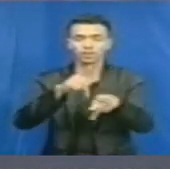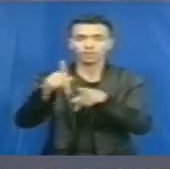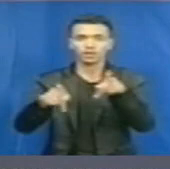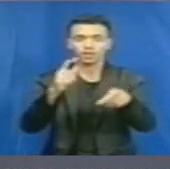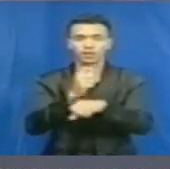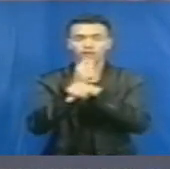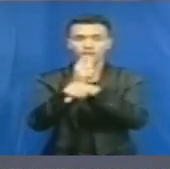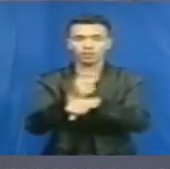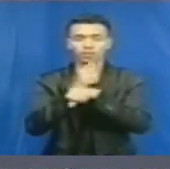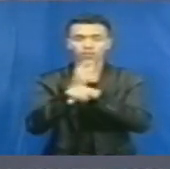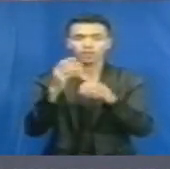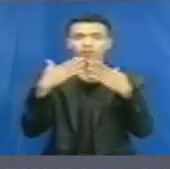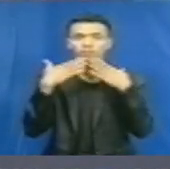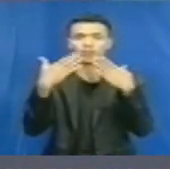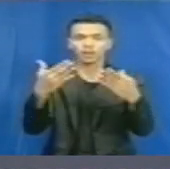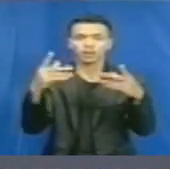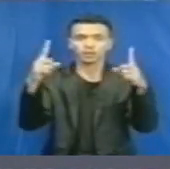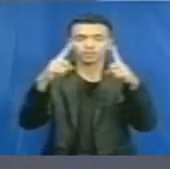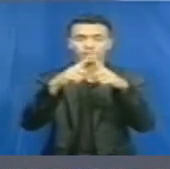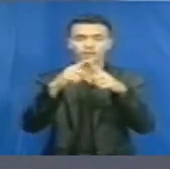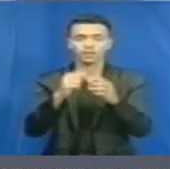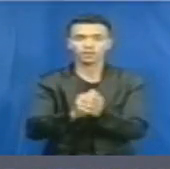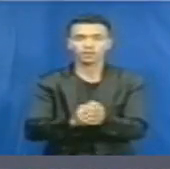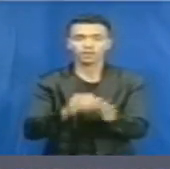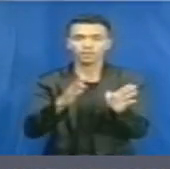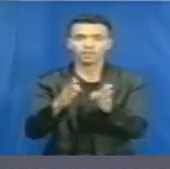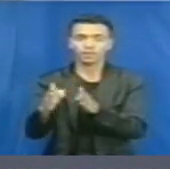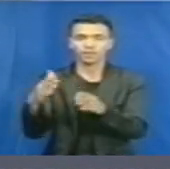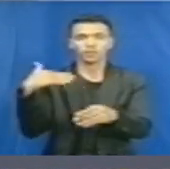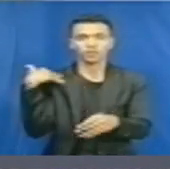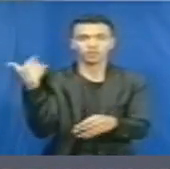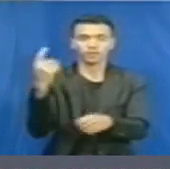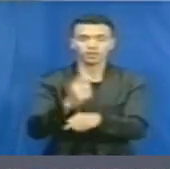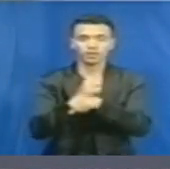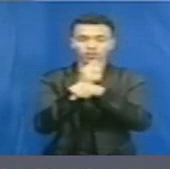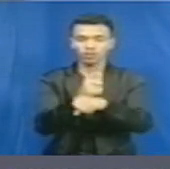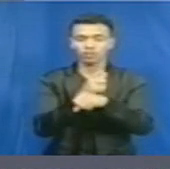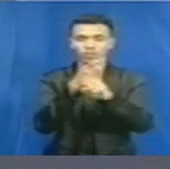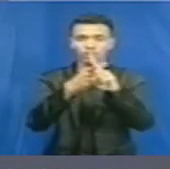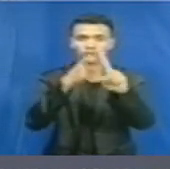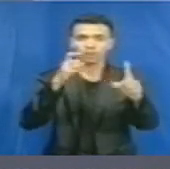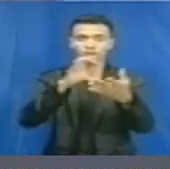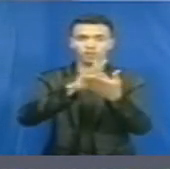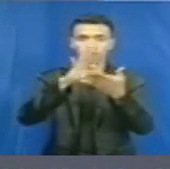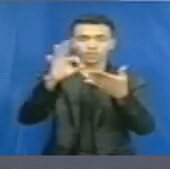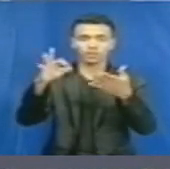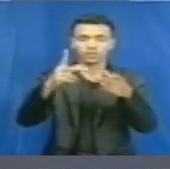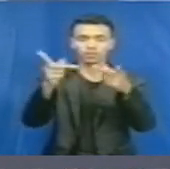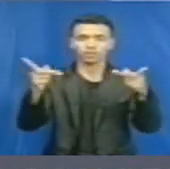Lorenzo Soares agradece ba ore escolapis ne bek prepara juventude ata uru li ufusi formação